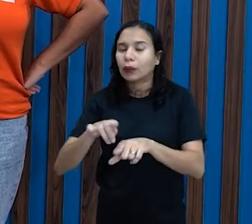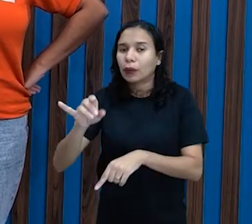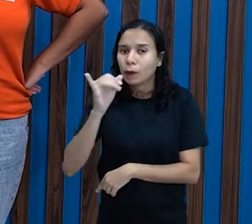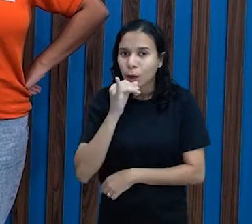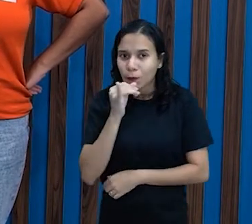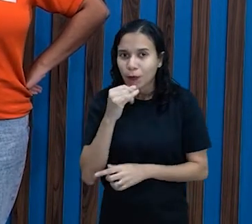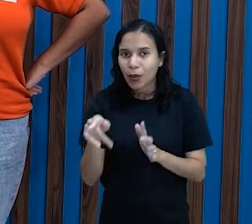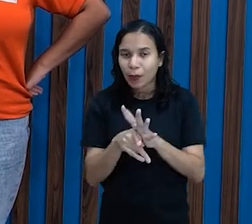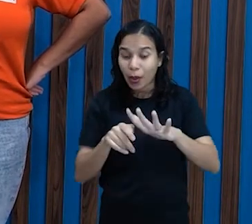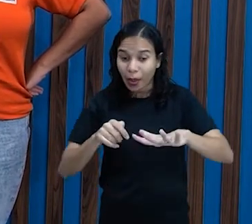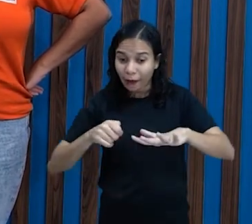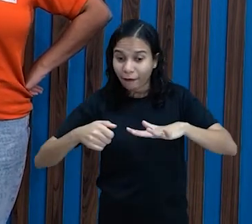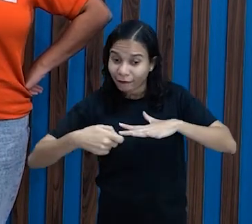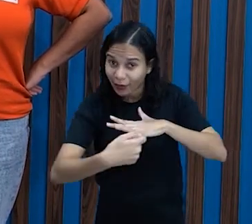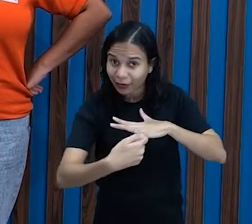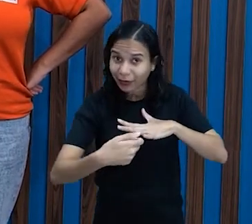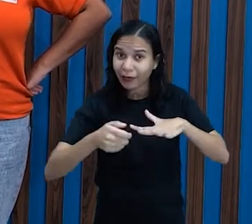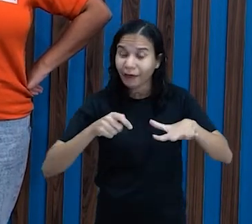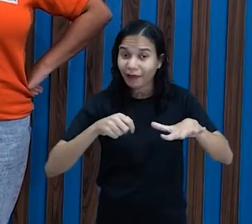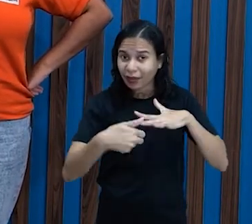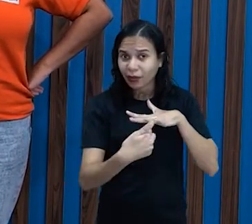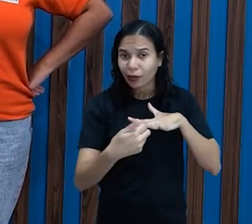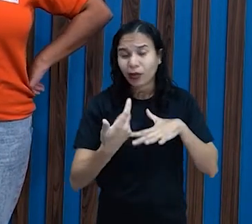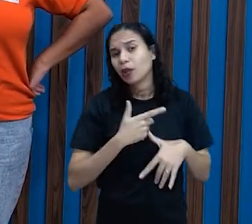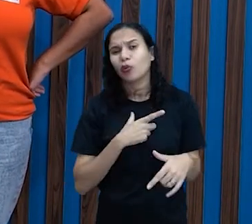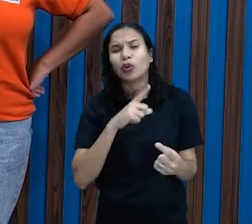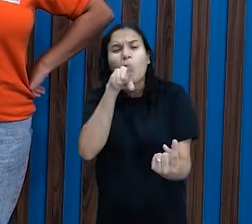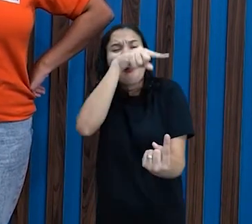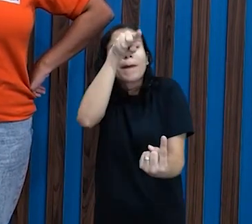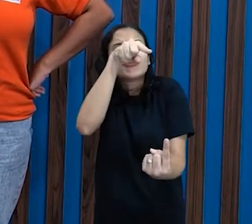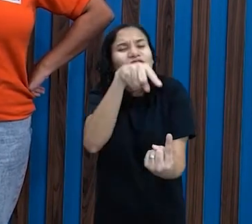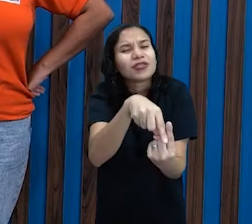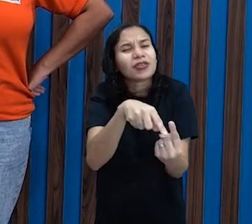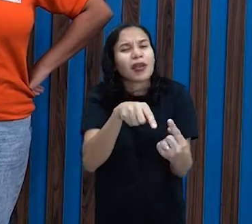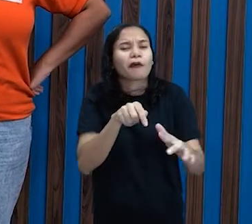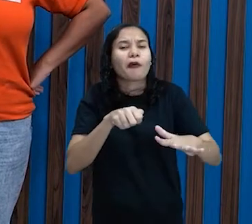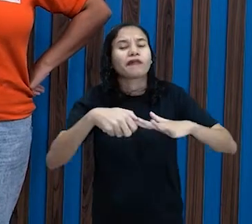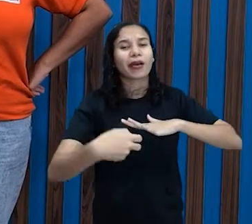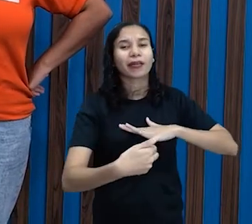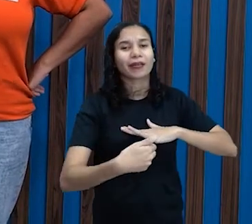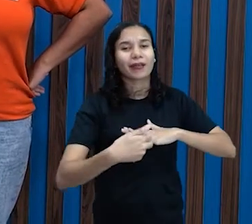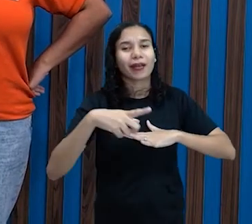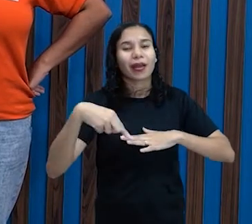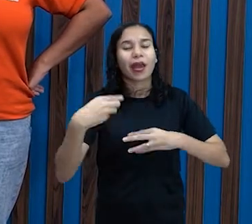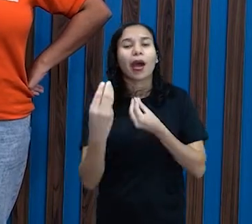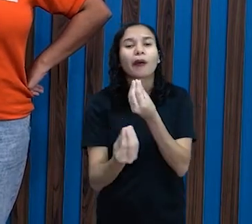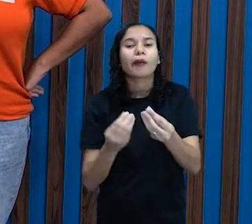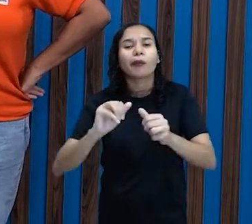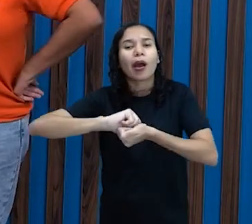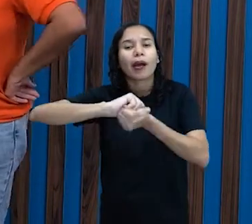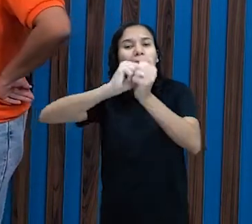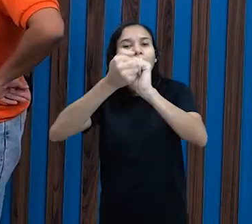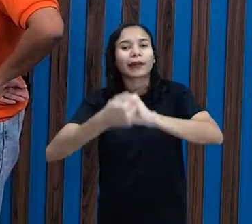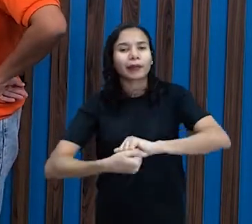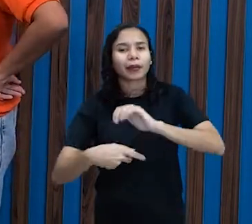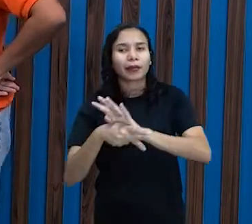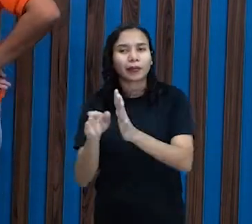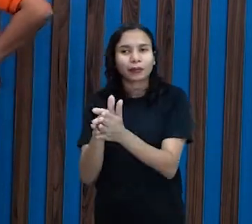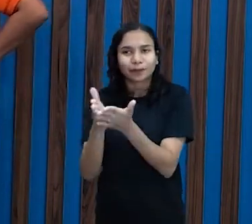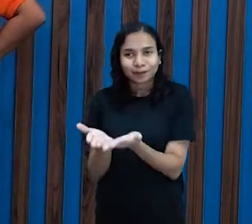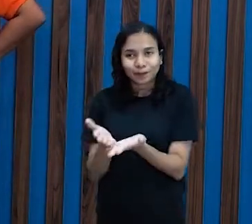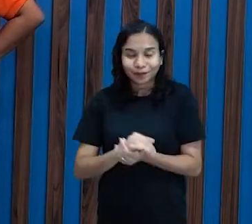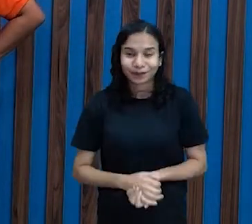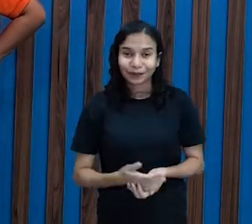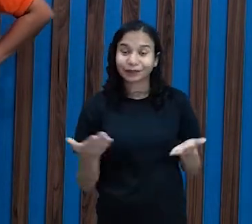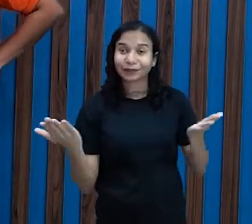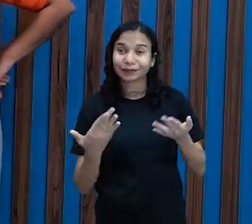uma fake news, embora não se pretendesse uma fake news no início. Era somente uma adaptação. E aqui